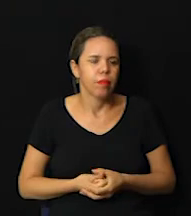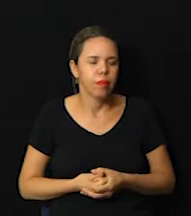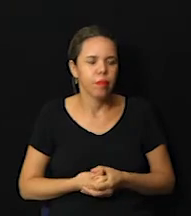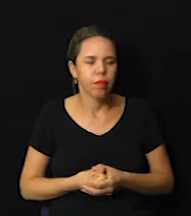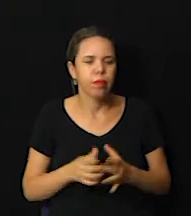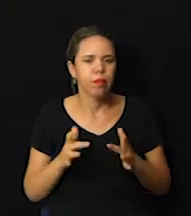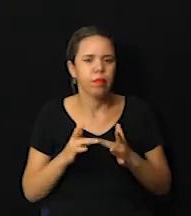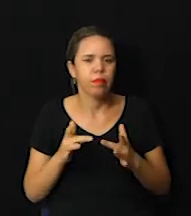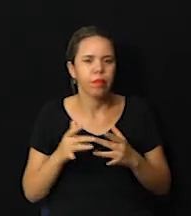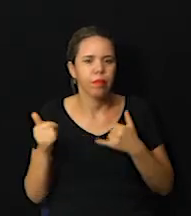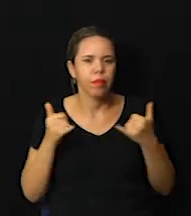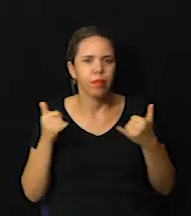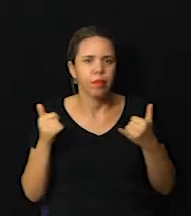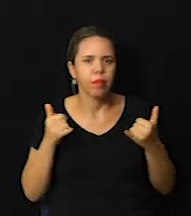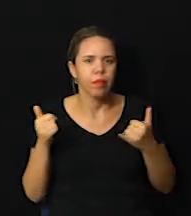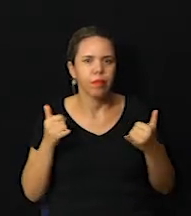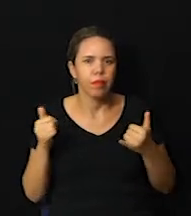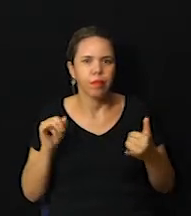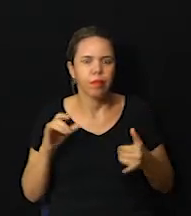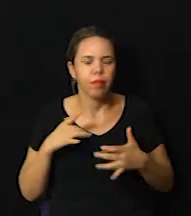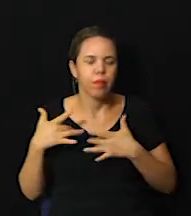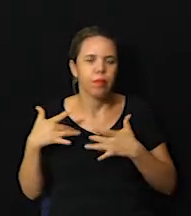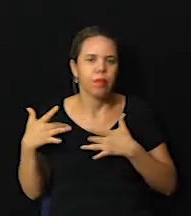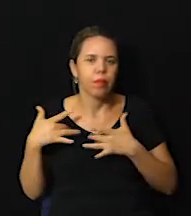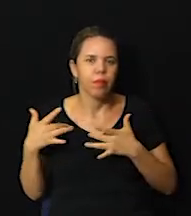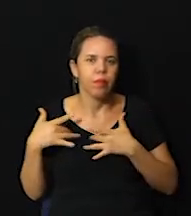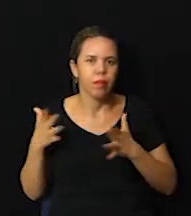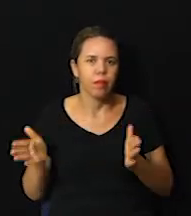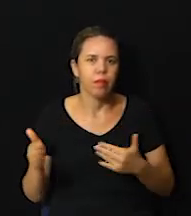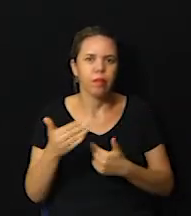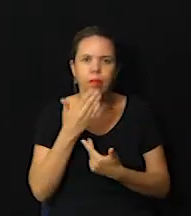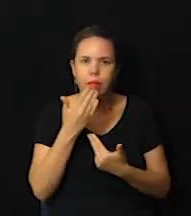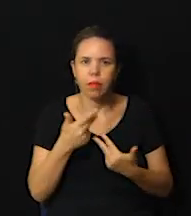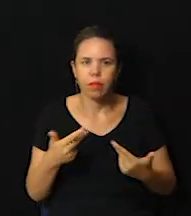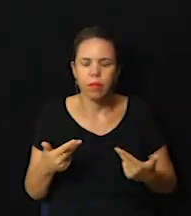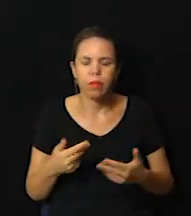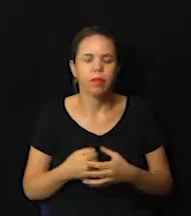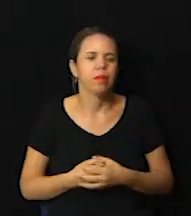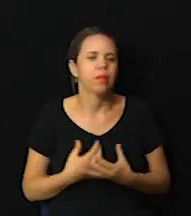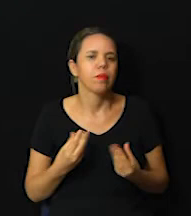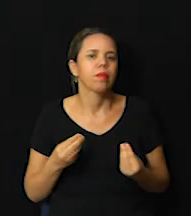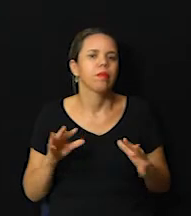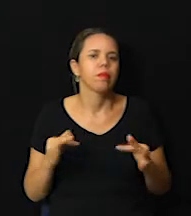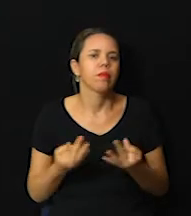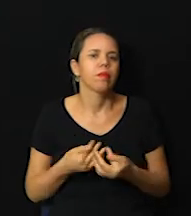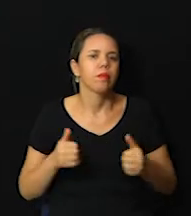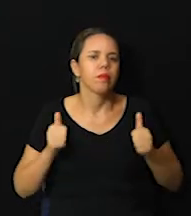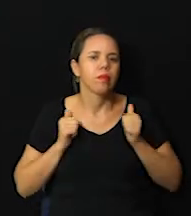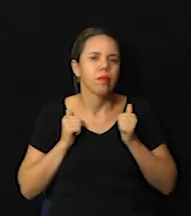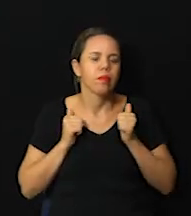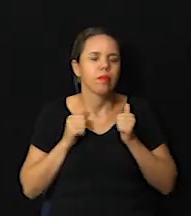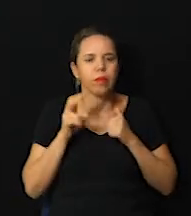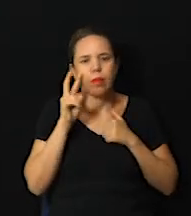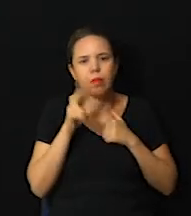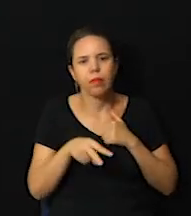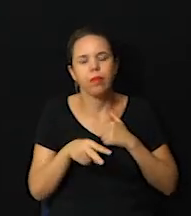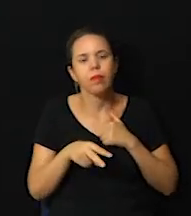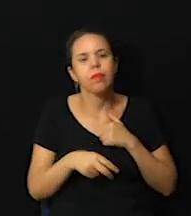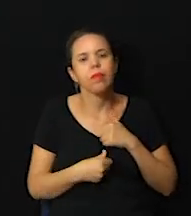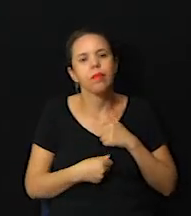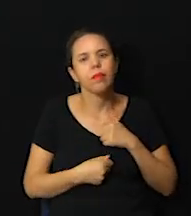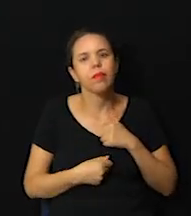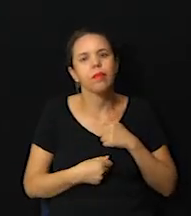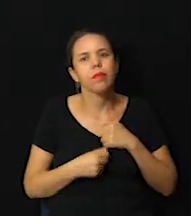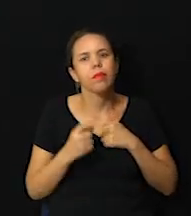contato com a gente, né? Se a gente tinha doação de cesta básica, muitas ficaram desempregadas, então a gente via esse lado